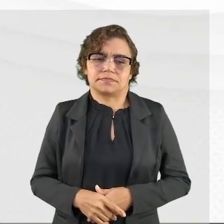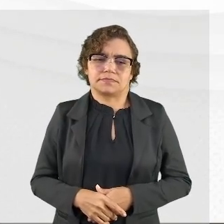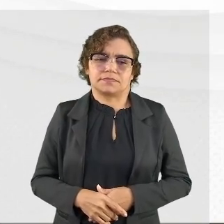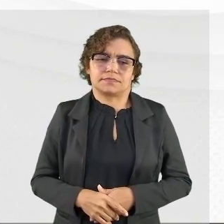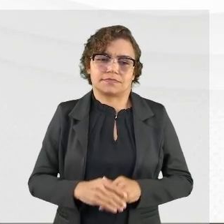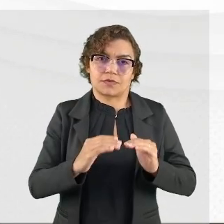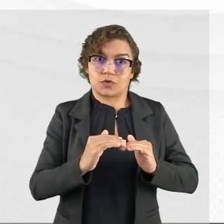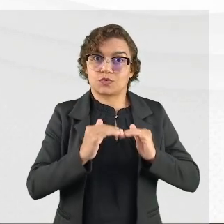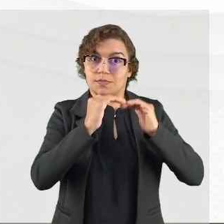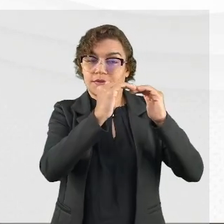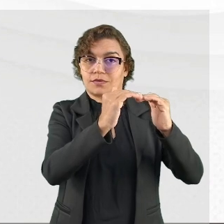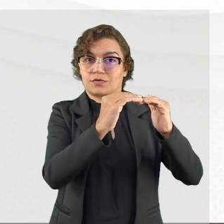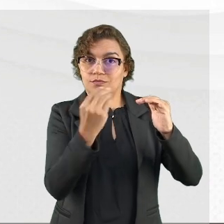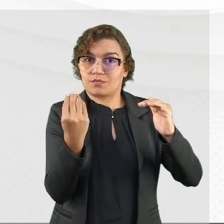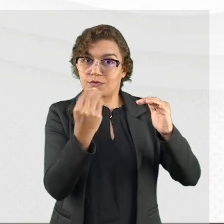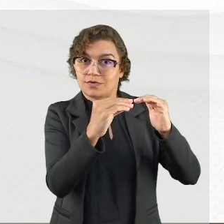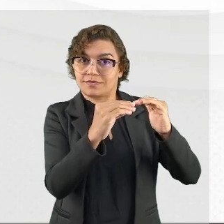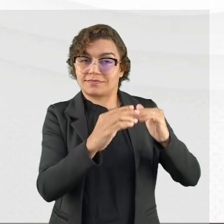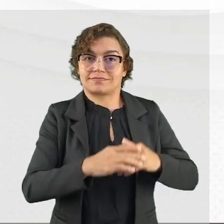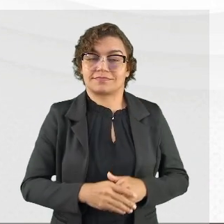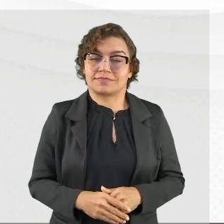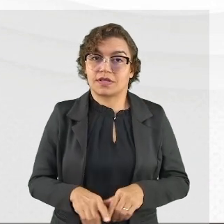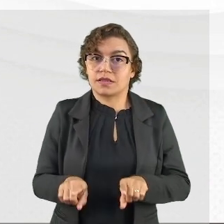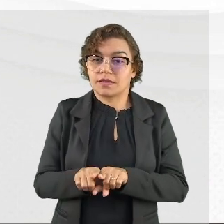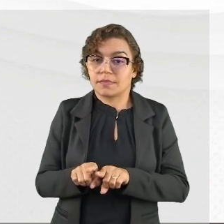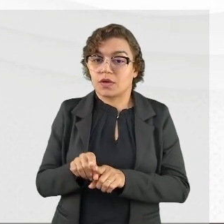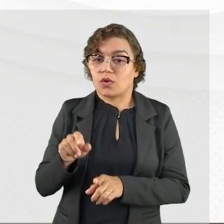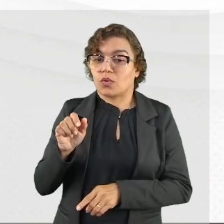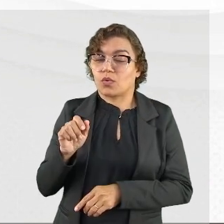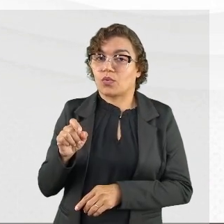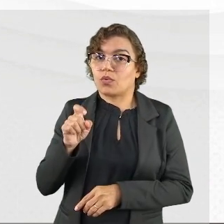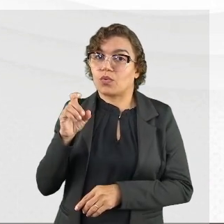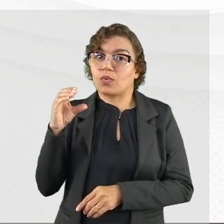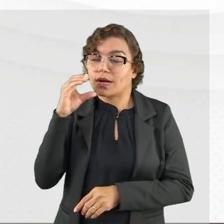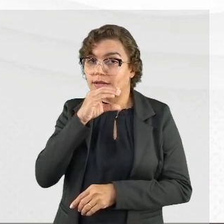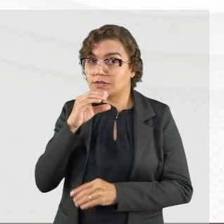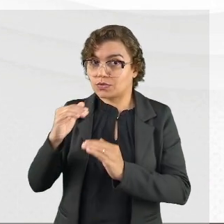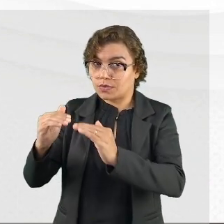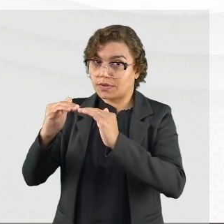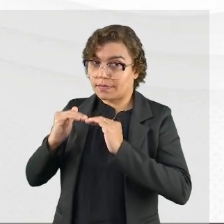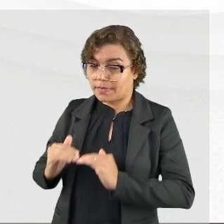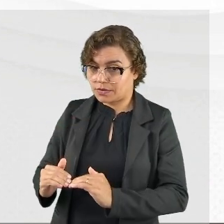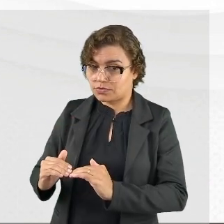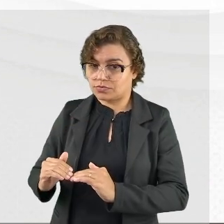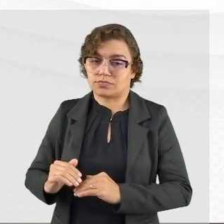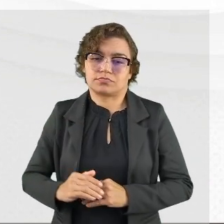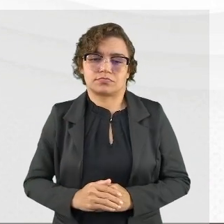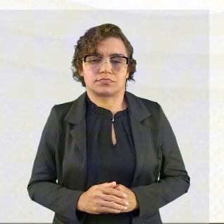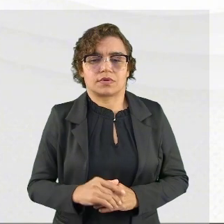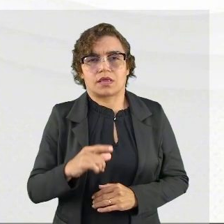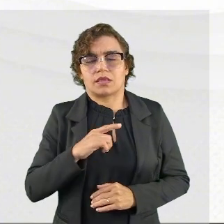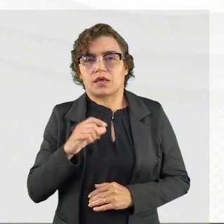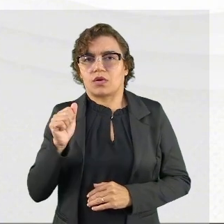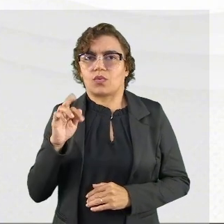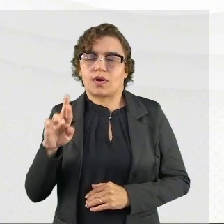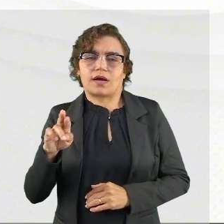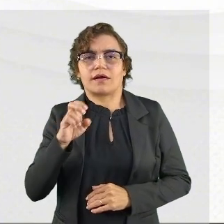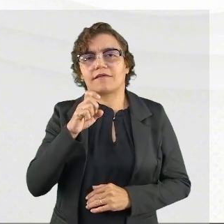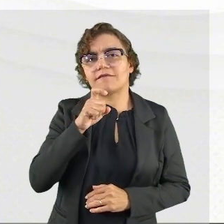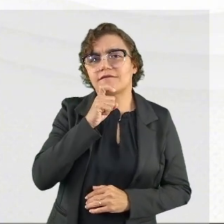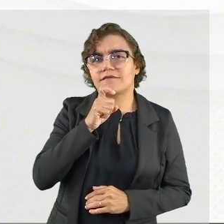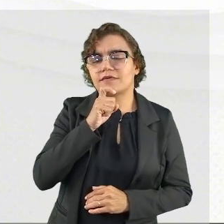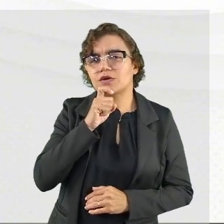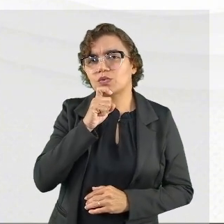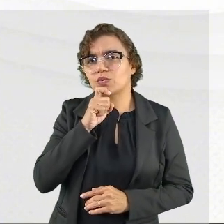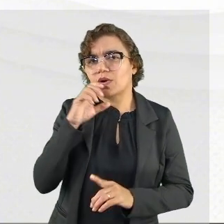Colocado na parte superior e o aquecedor colocado na parte inferior. Para ele, ó, pegar o ar frio,